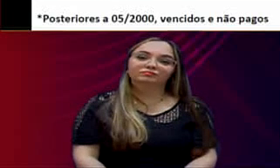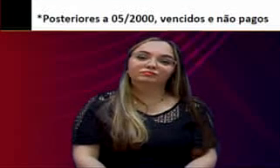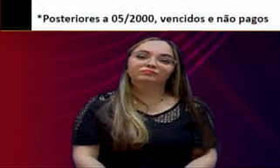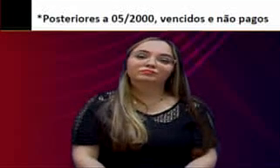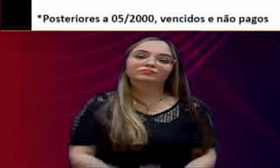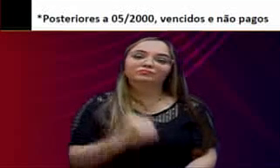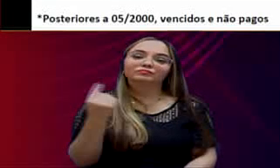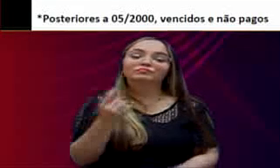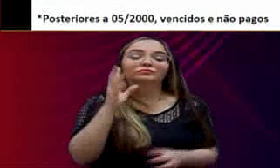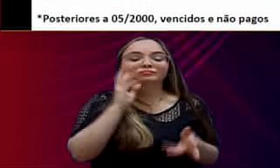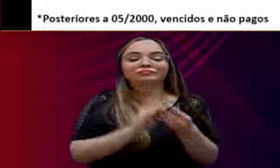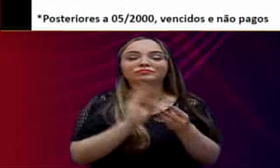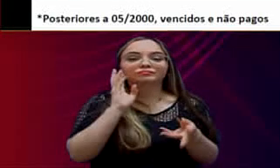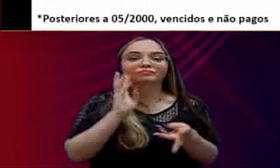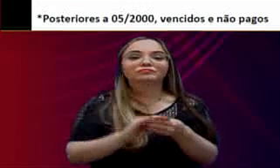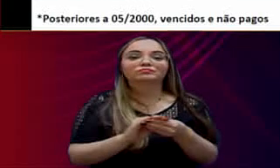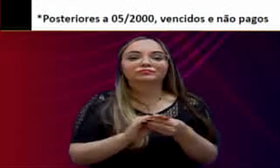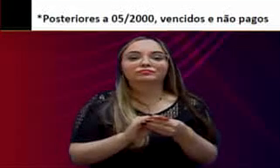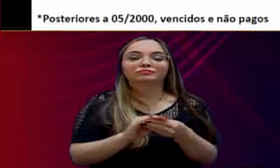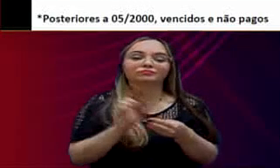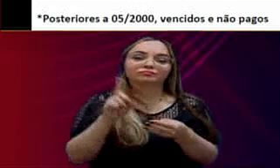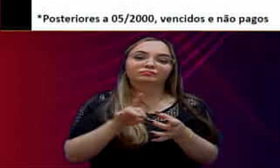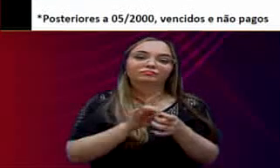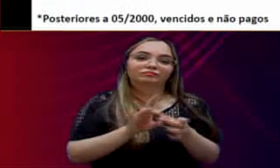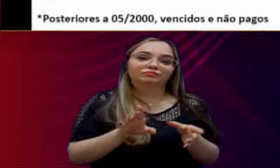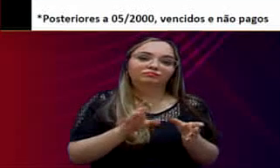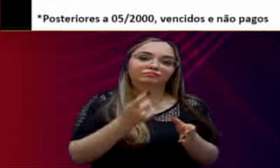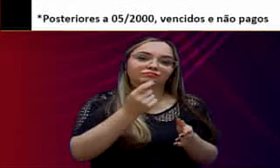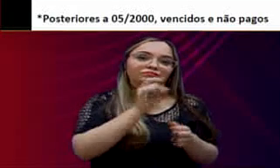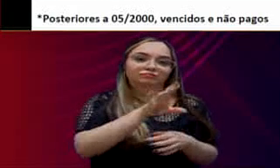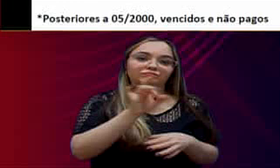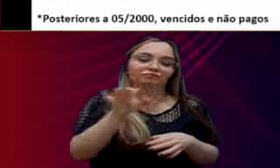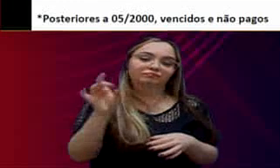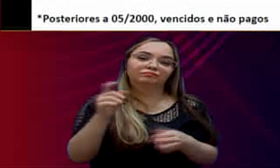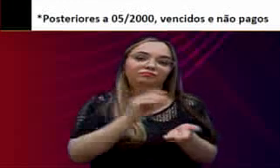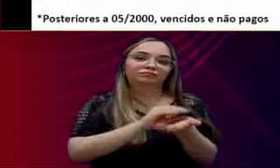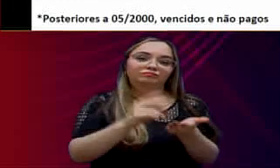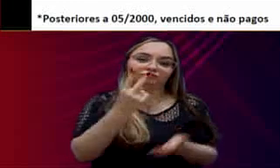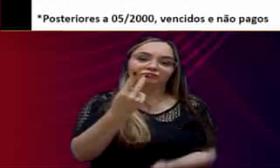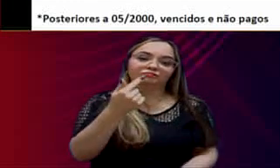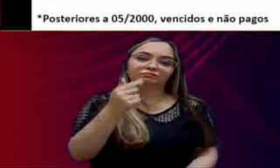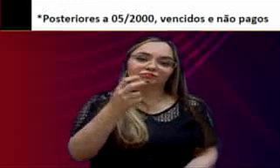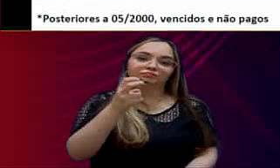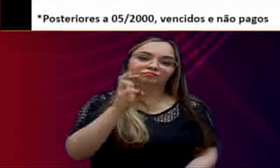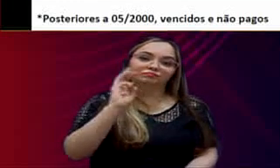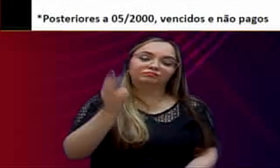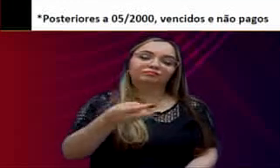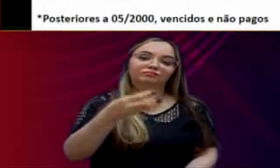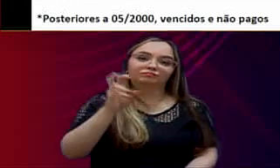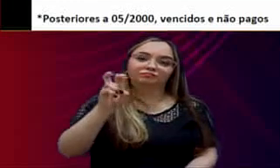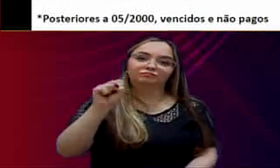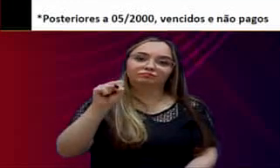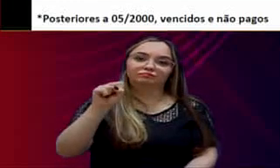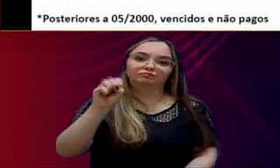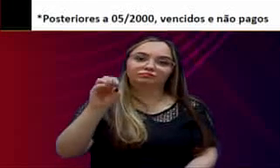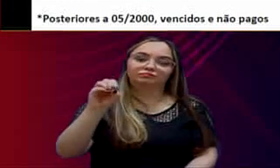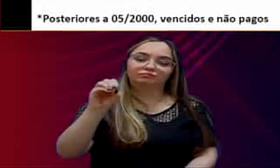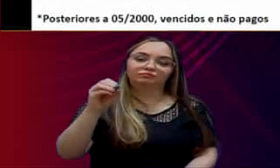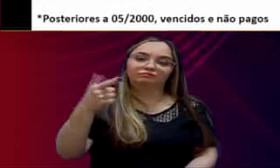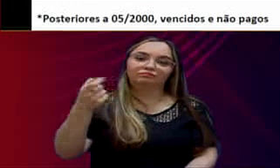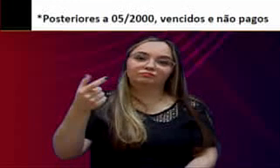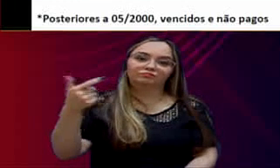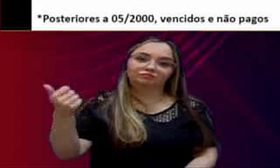e que essas deduções são compostas pela disponibilidade de caixa de 275 milhões 580 em 21